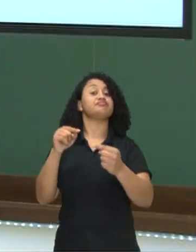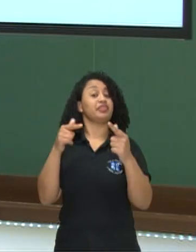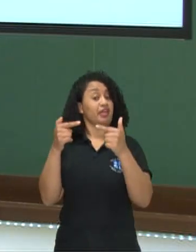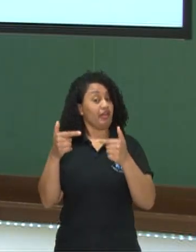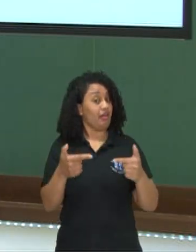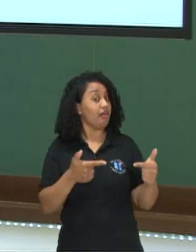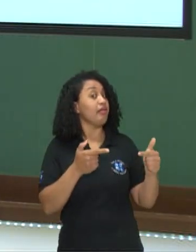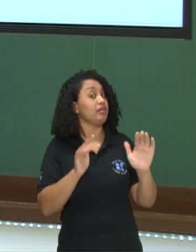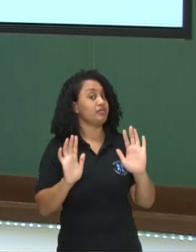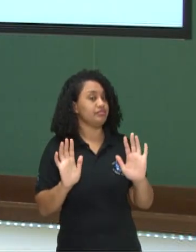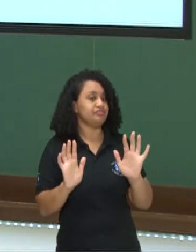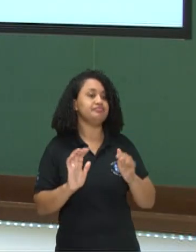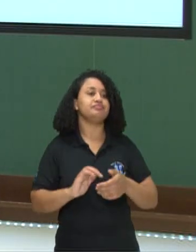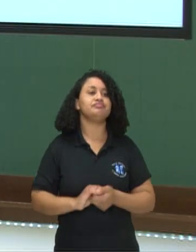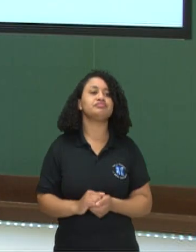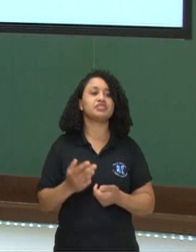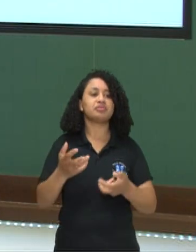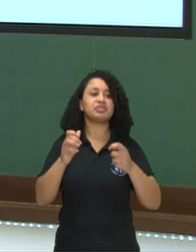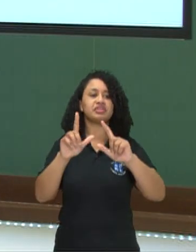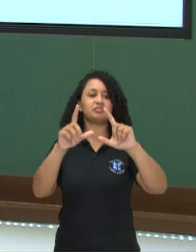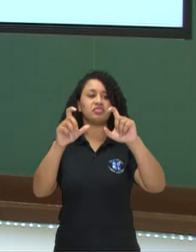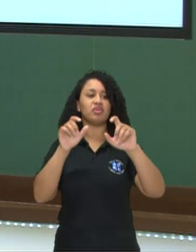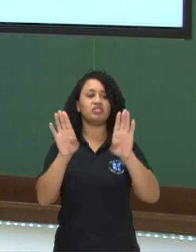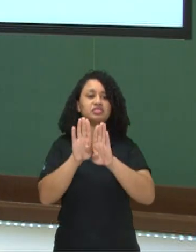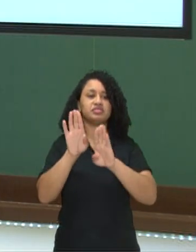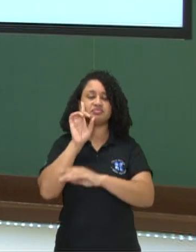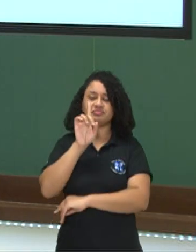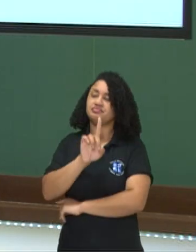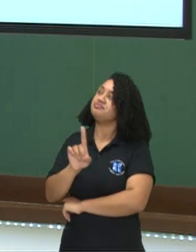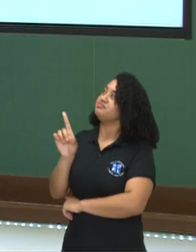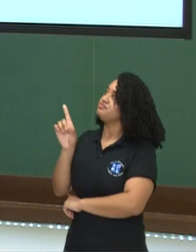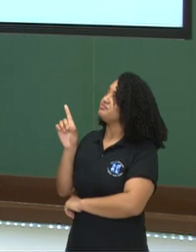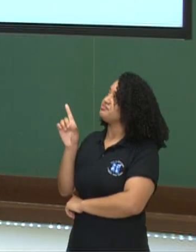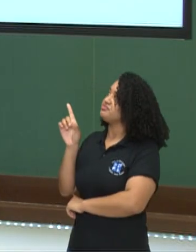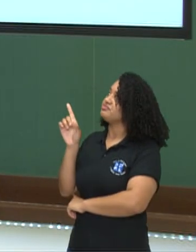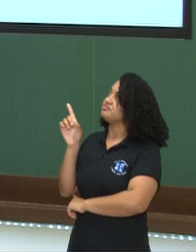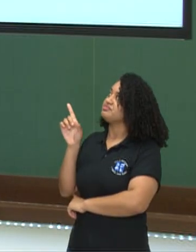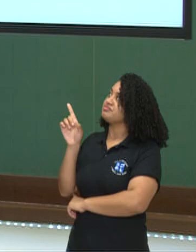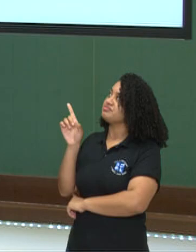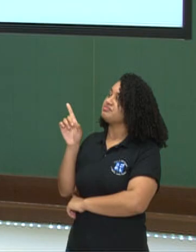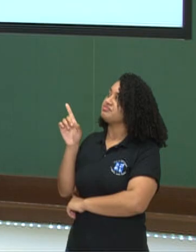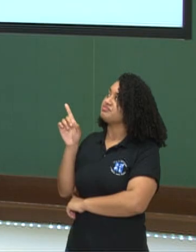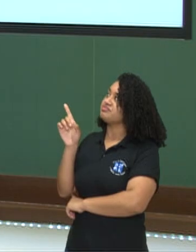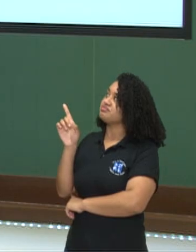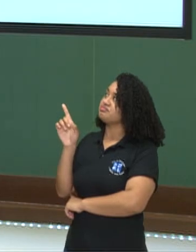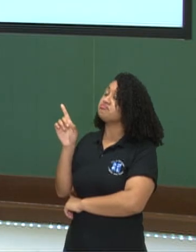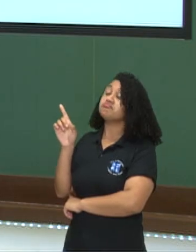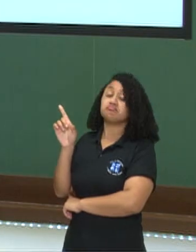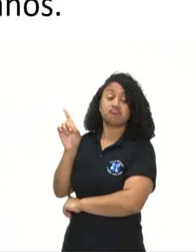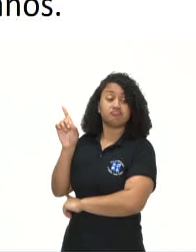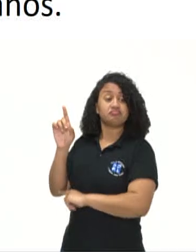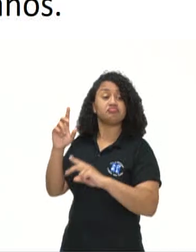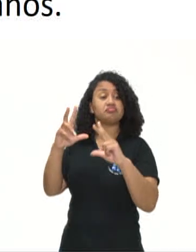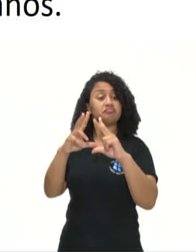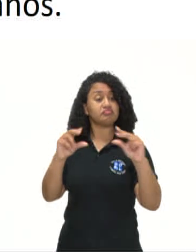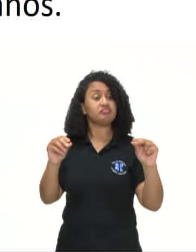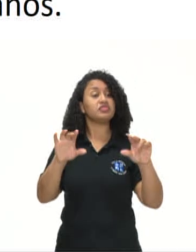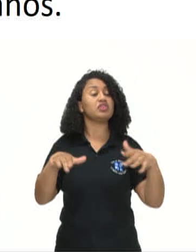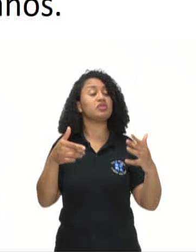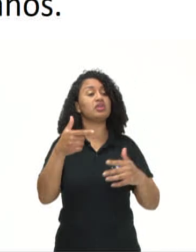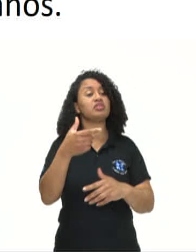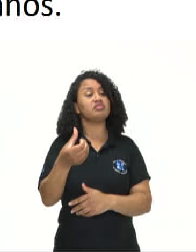guerra. Ainda veja esta foto, que é em Paris, 26 de agosto de